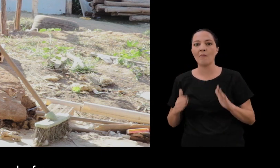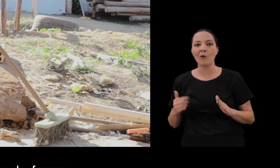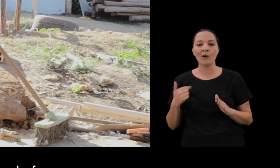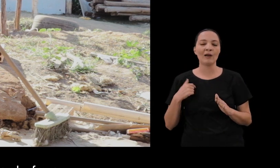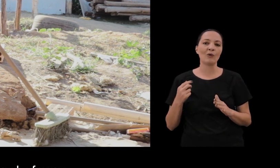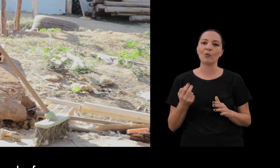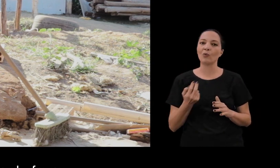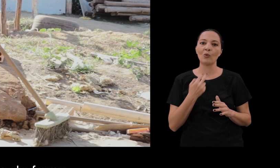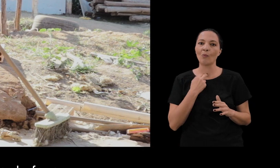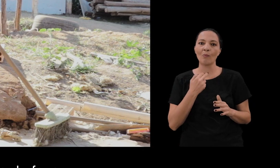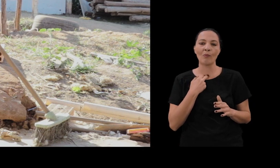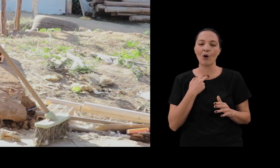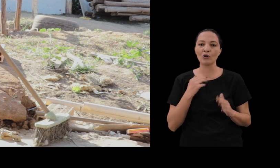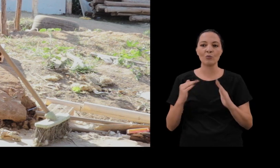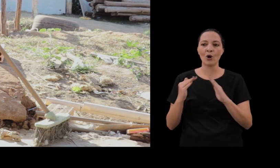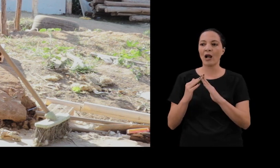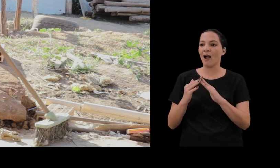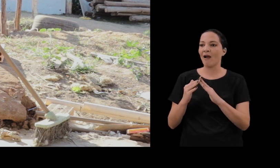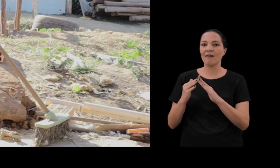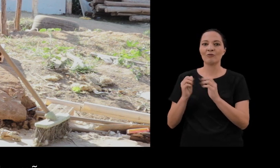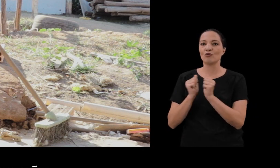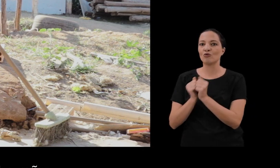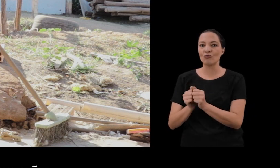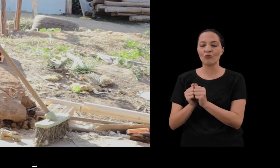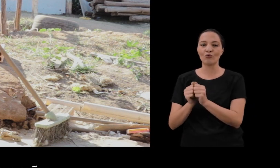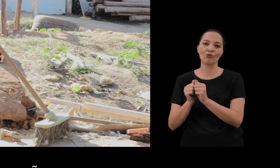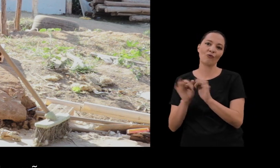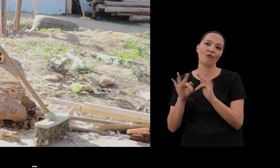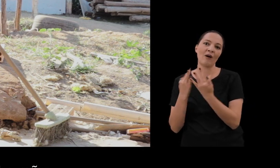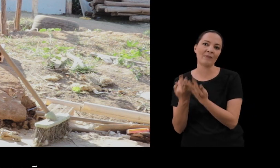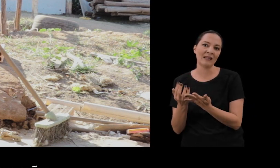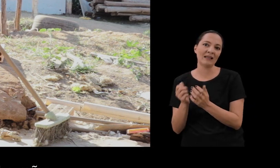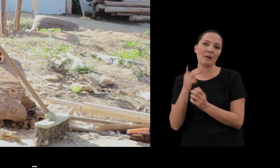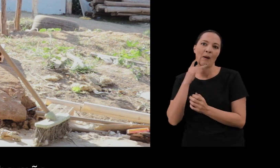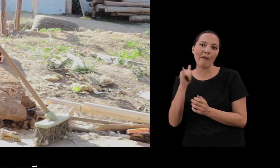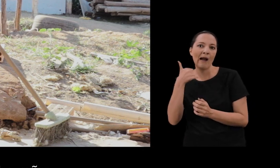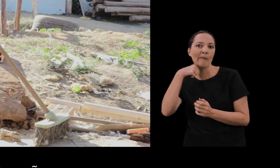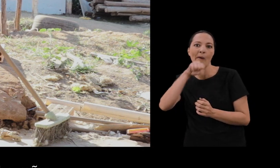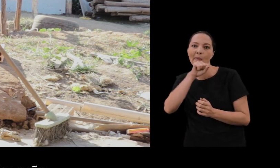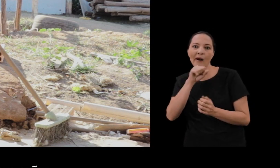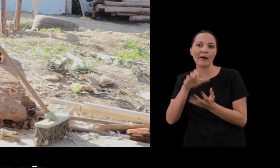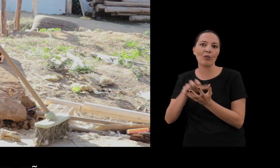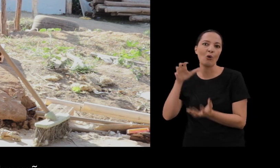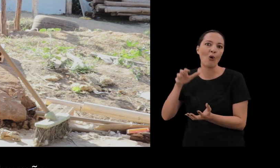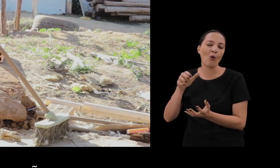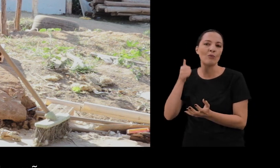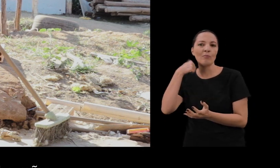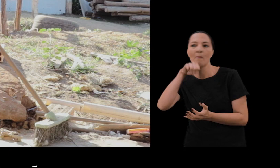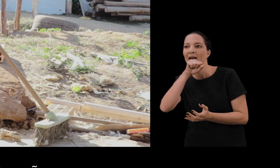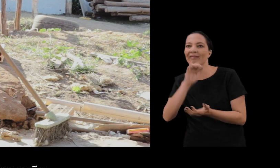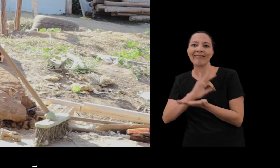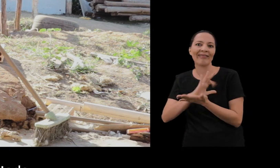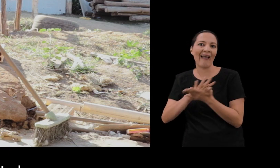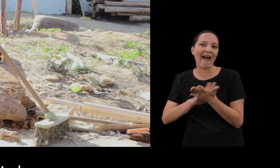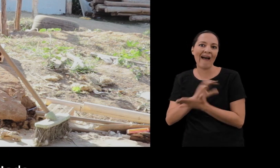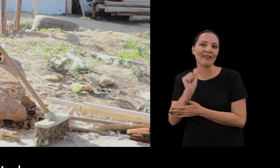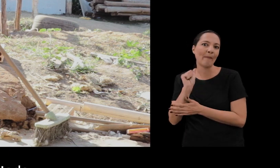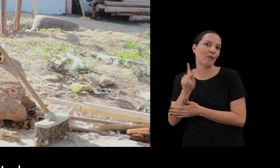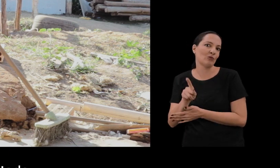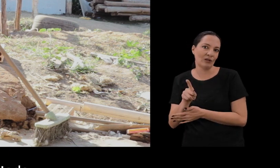favor, porque lá onde que eu estava era com a minha mãe e meu pai, eles são idosos e minha mãe não recebia nem benefício algum